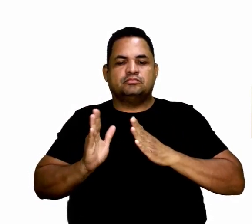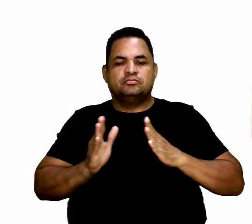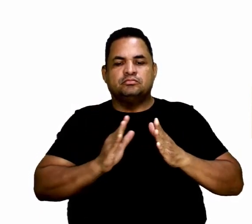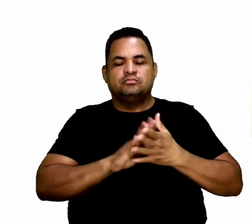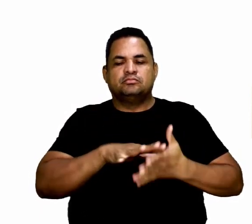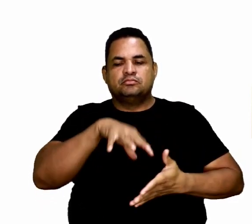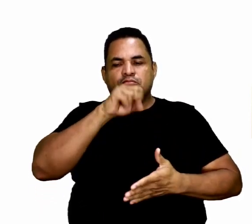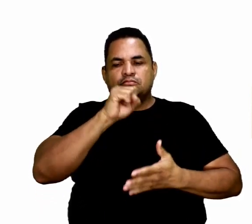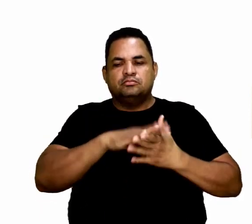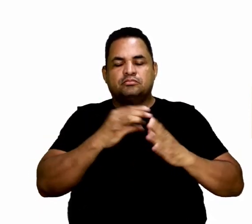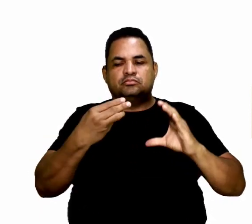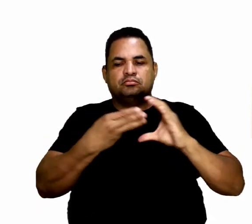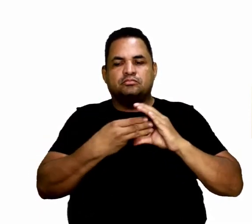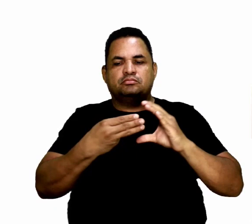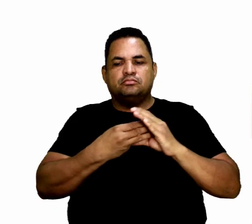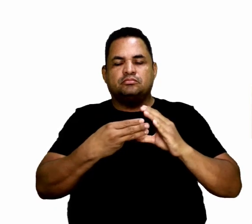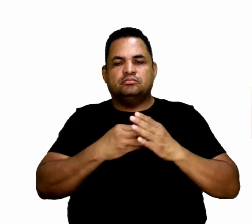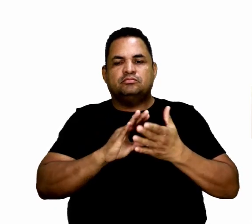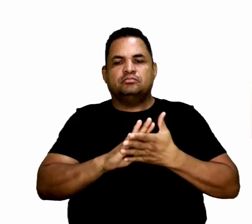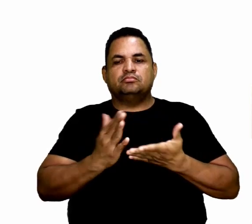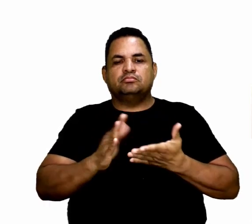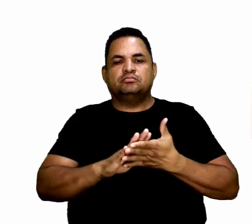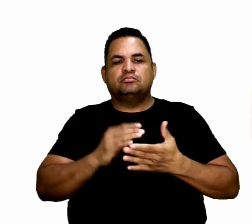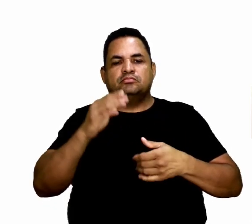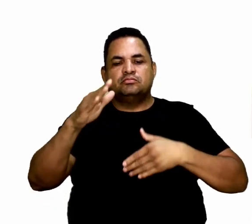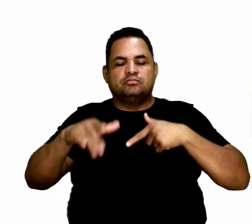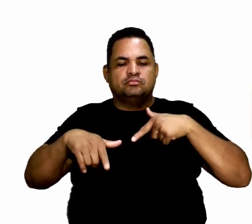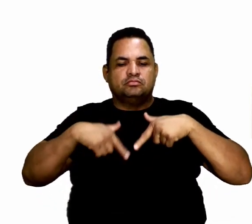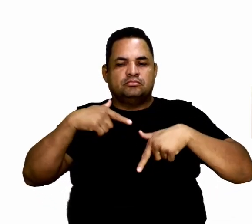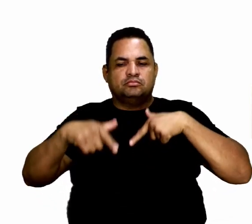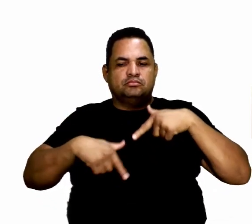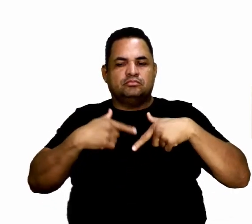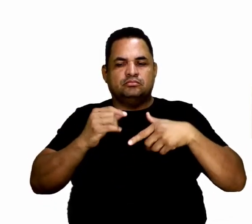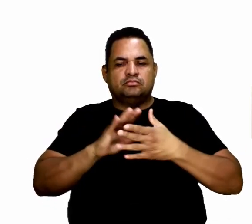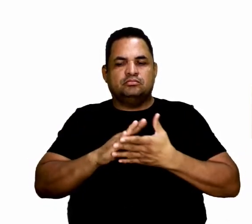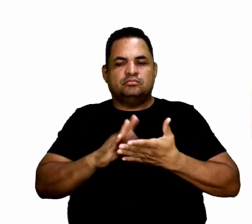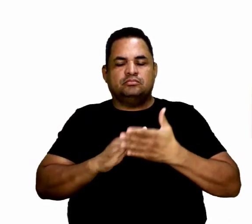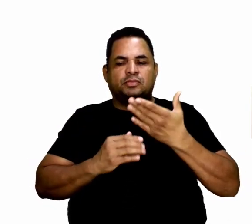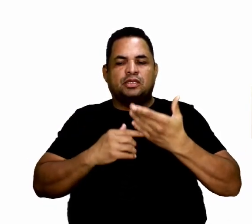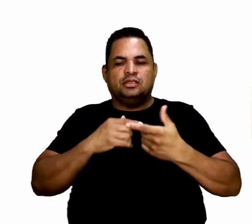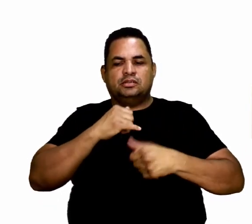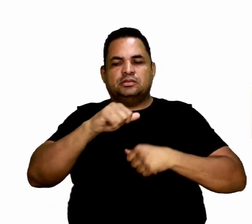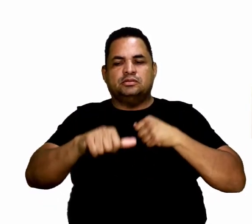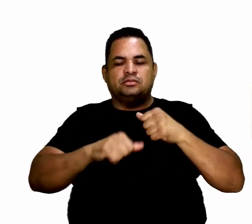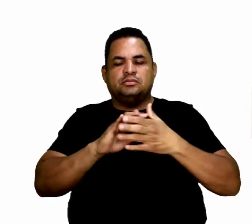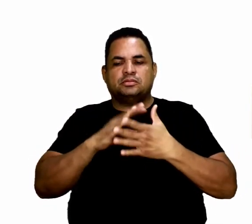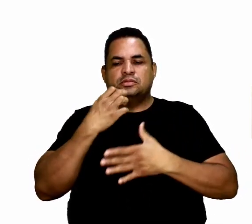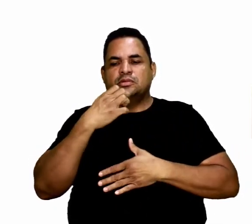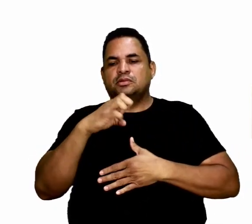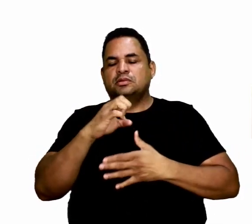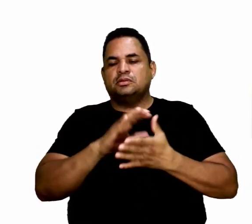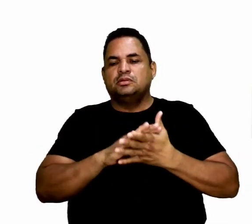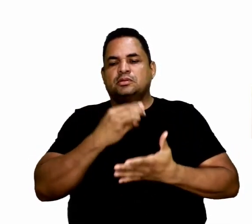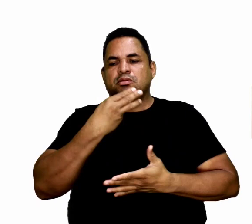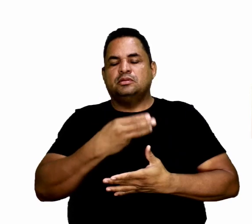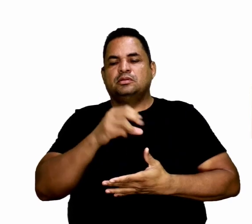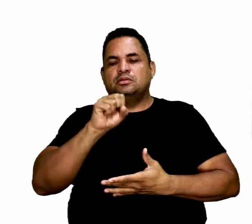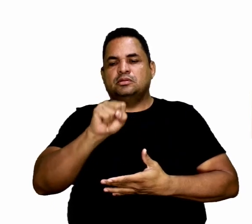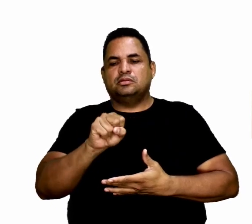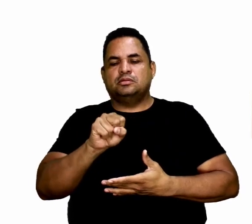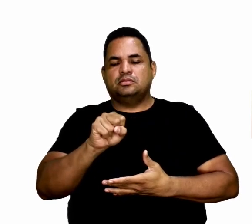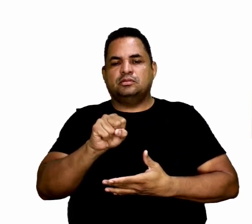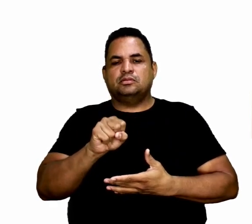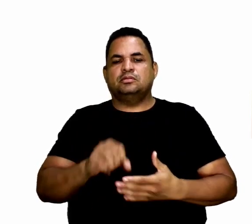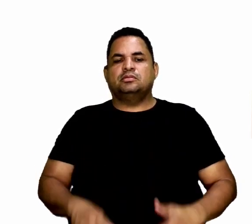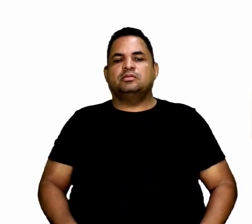celular consigam realmente, de fato, estar executando esse processo para a geração de energia. Aquelas 38 moléculas de adenosina